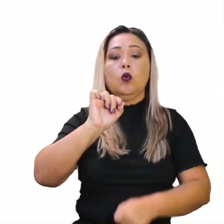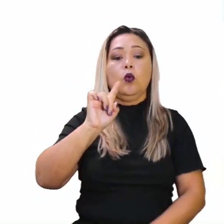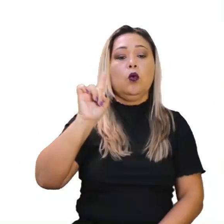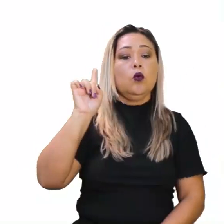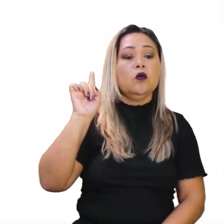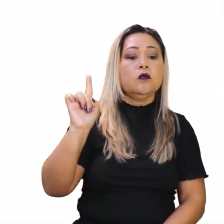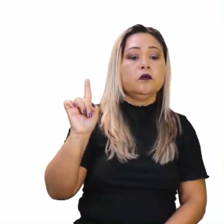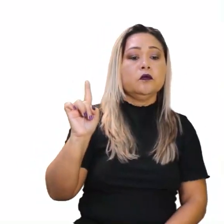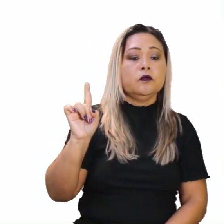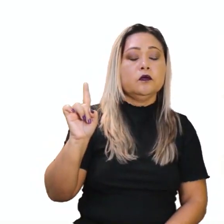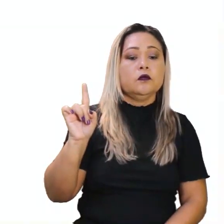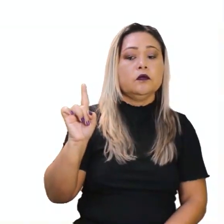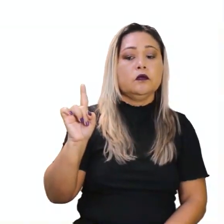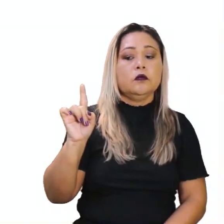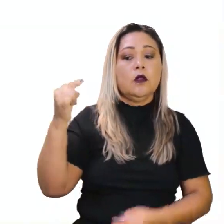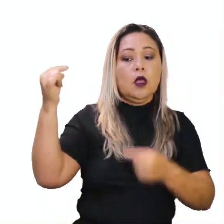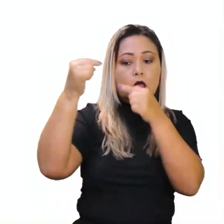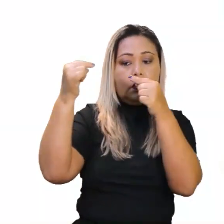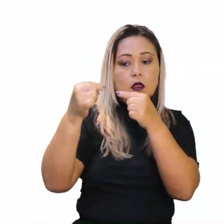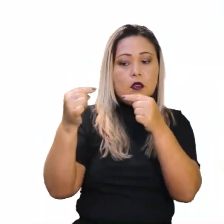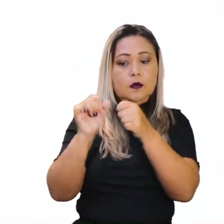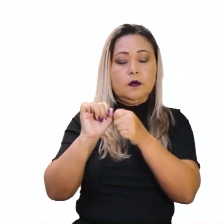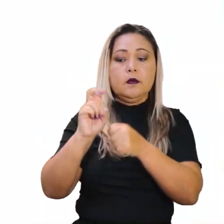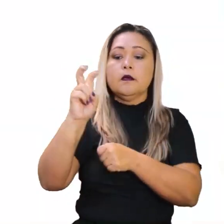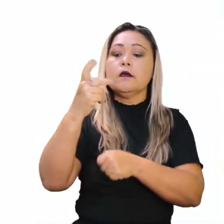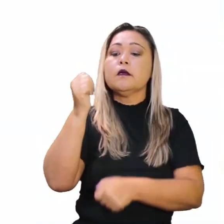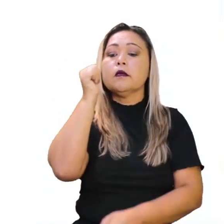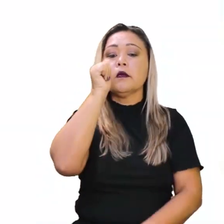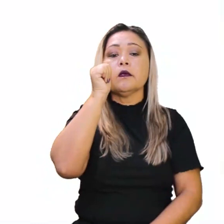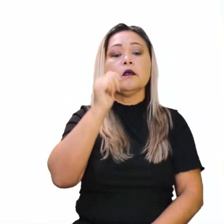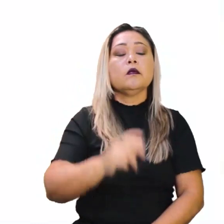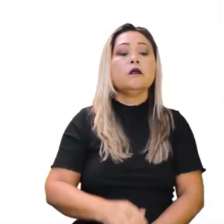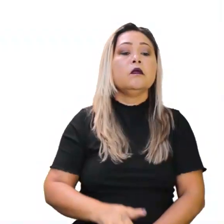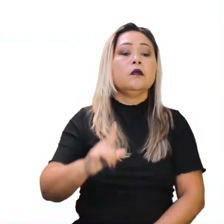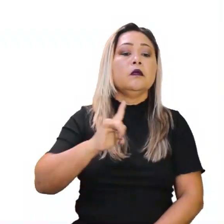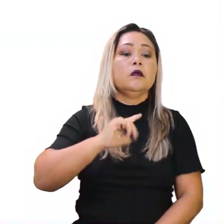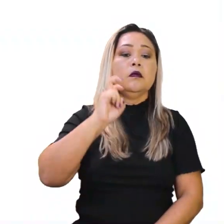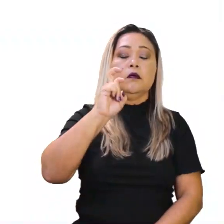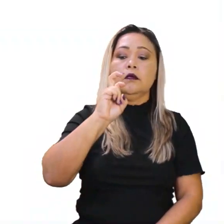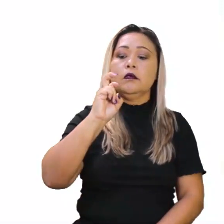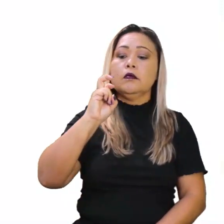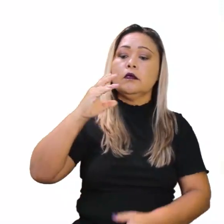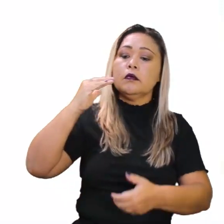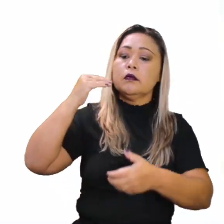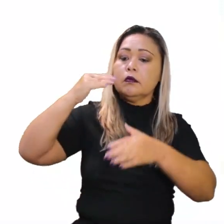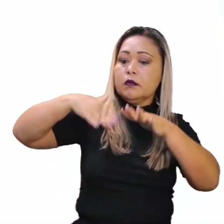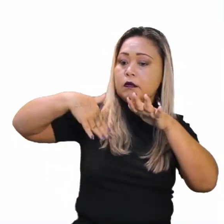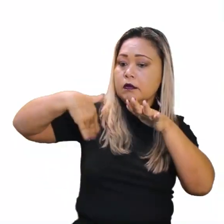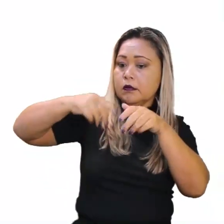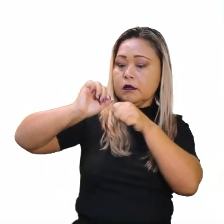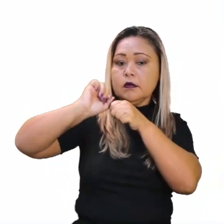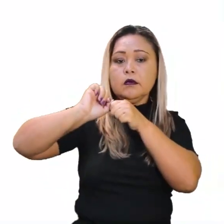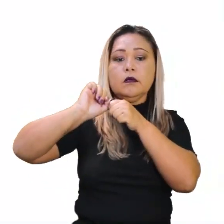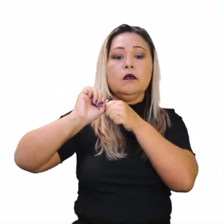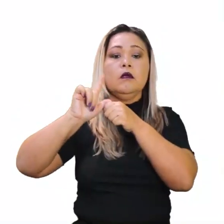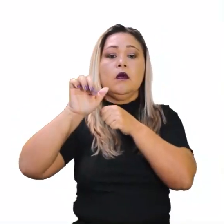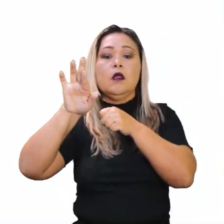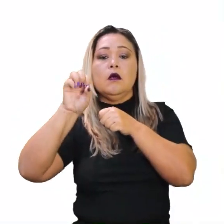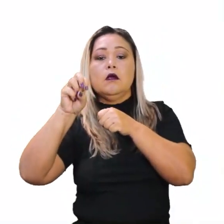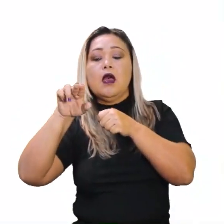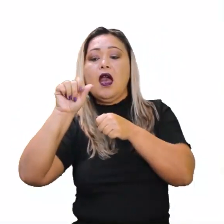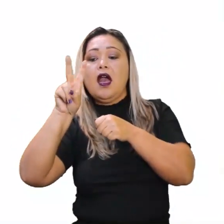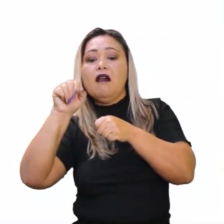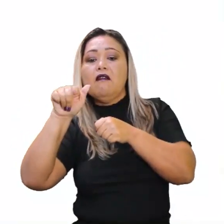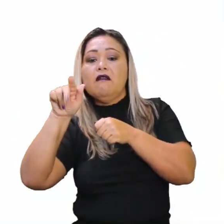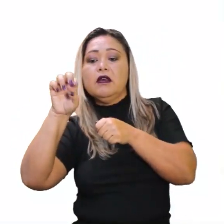aí, professor, que em relação a essa obra aí das 5 mulheres? Pois é, nós temos aí 5 banhistas e Les Demoiselles de